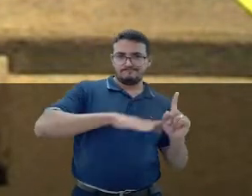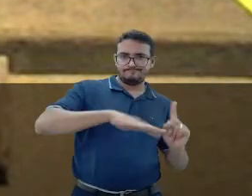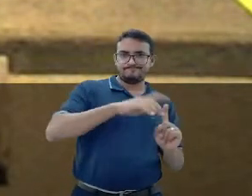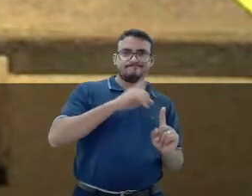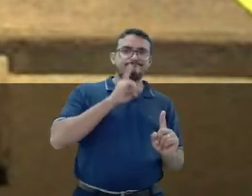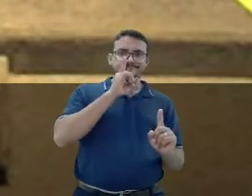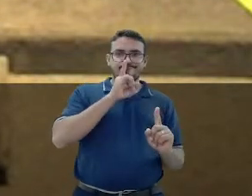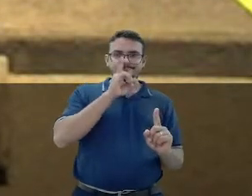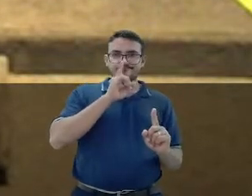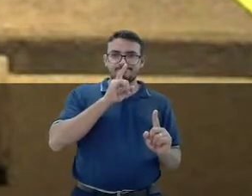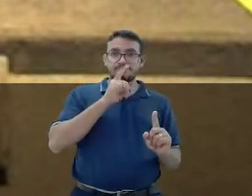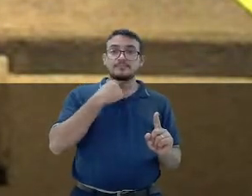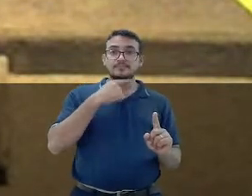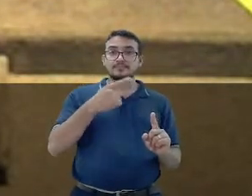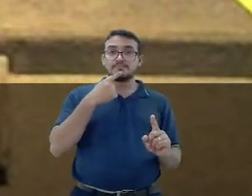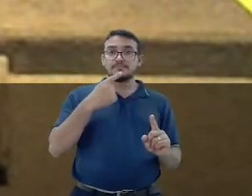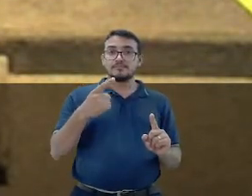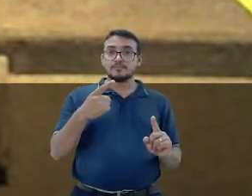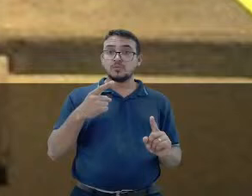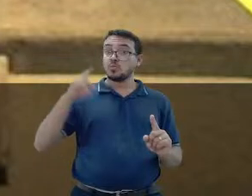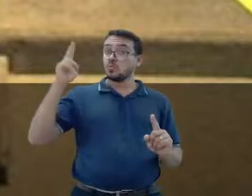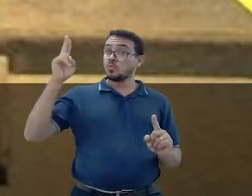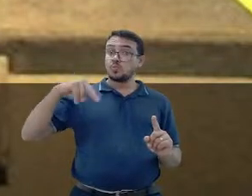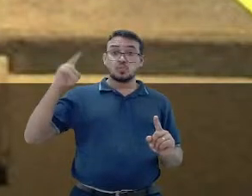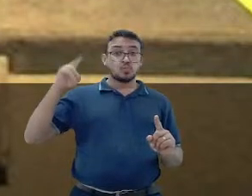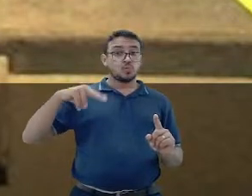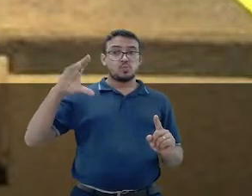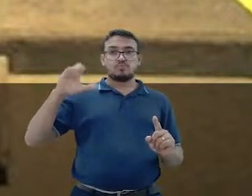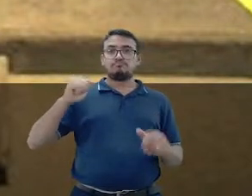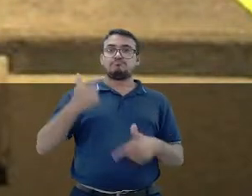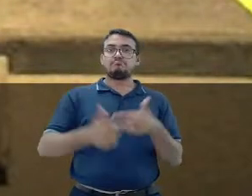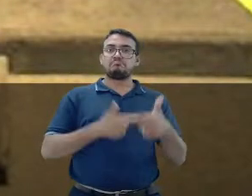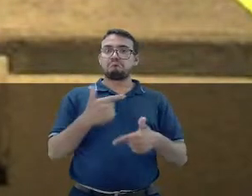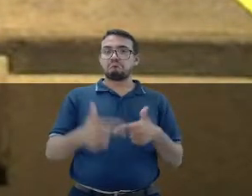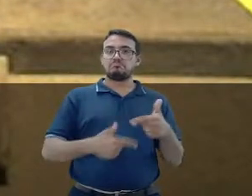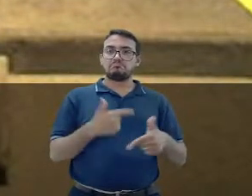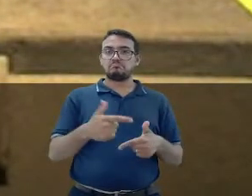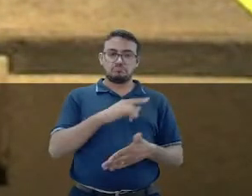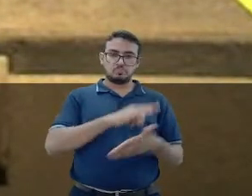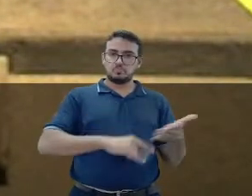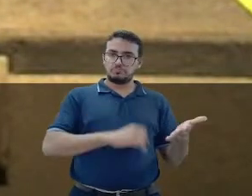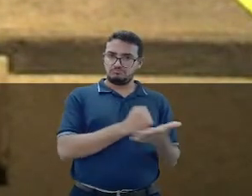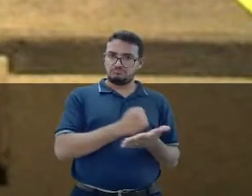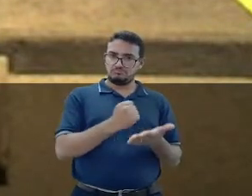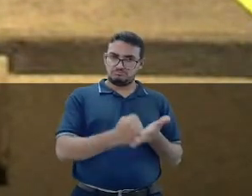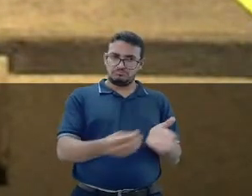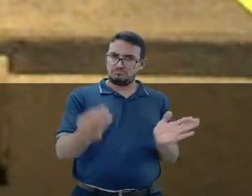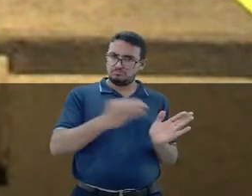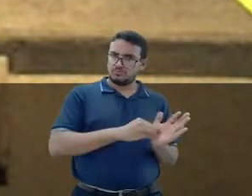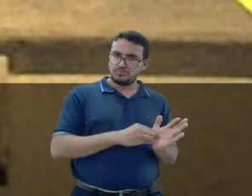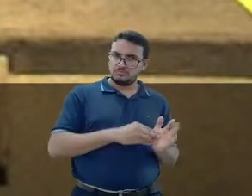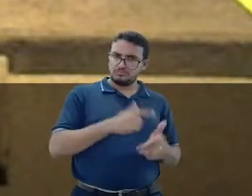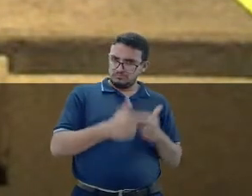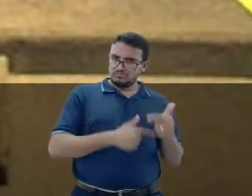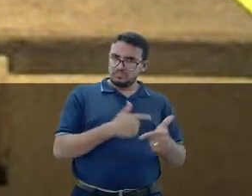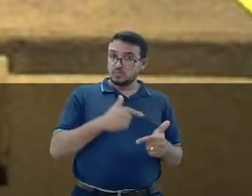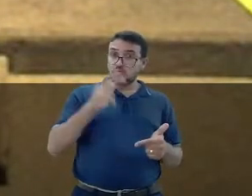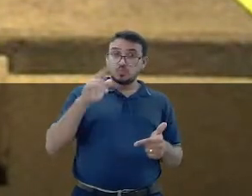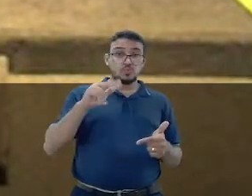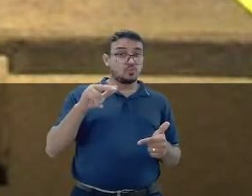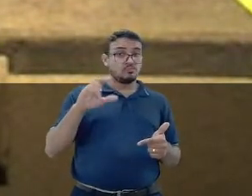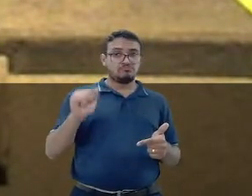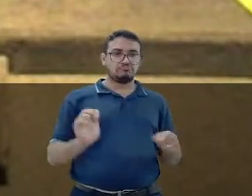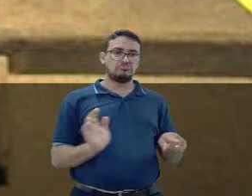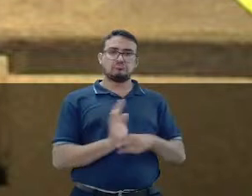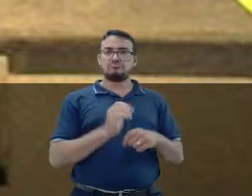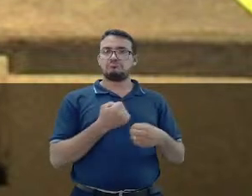trabalhou como de fato estava escrito na carteira dele, como auxiliar de limpeza. Sempre foi coletor de resíduos. Na época não tinha essa função, a